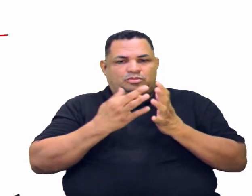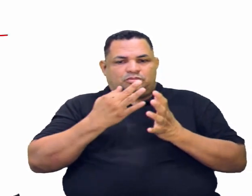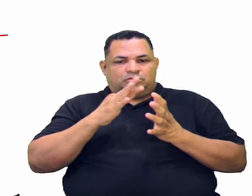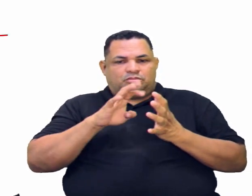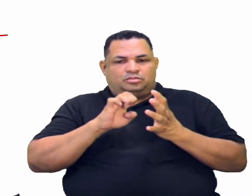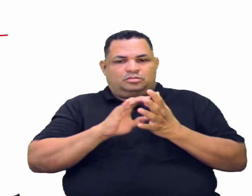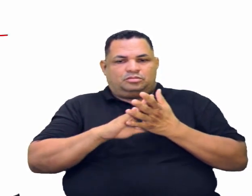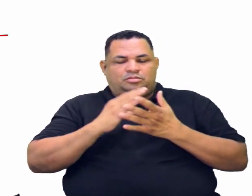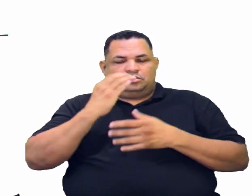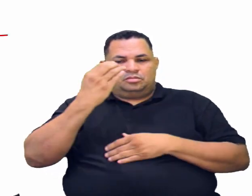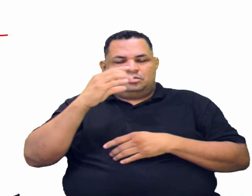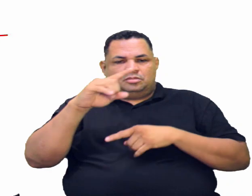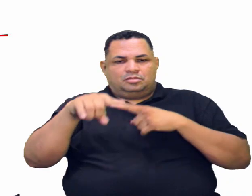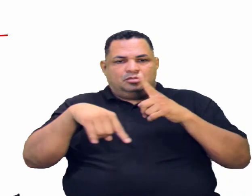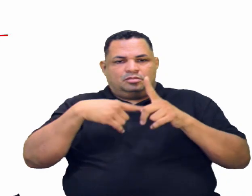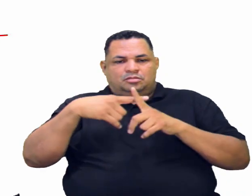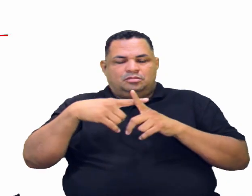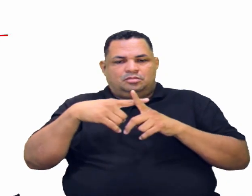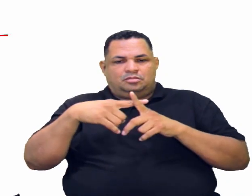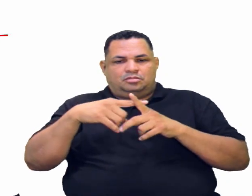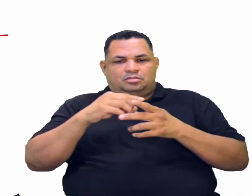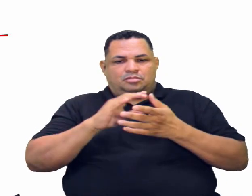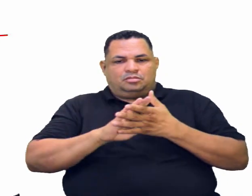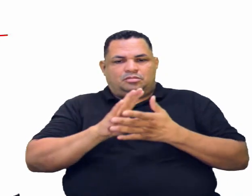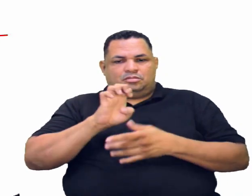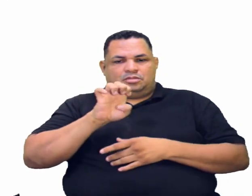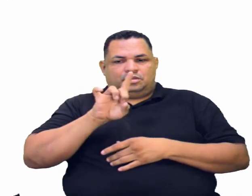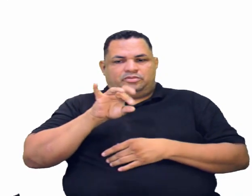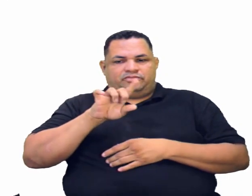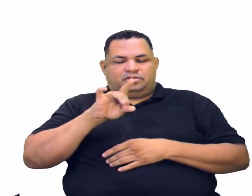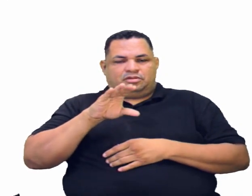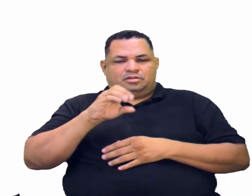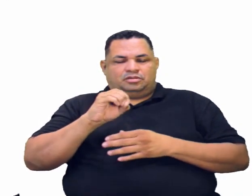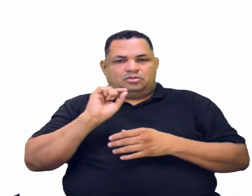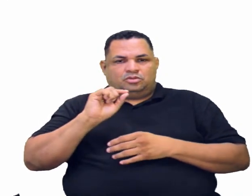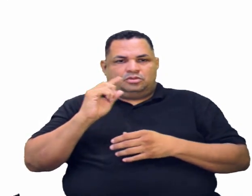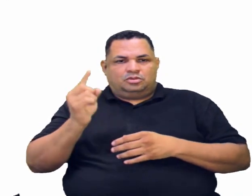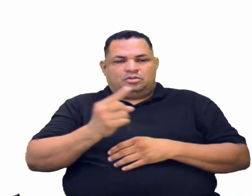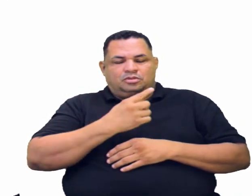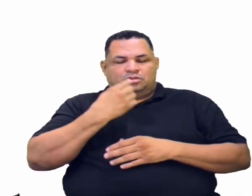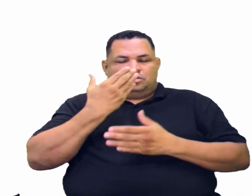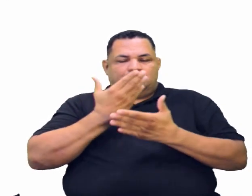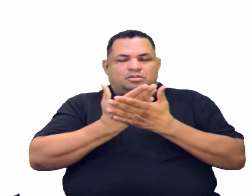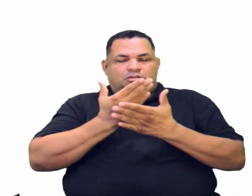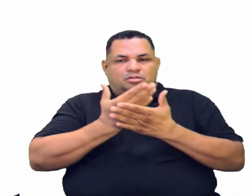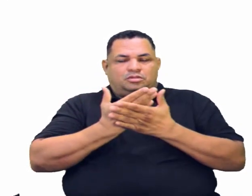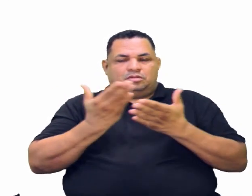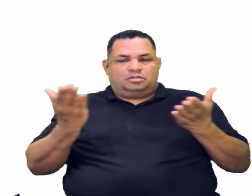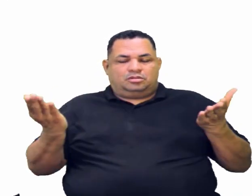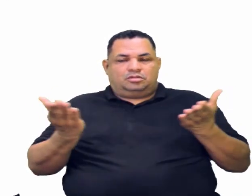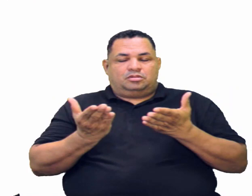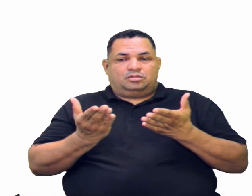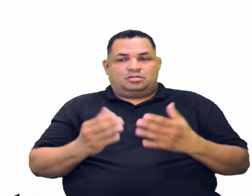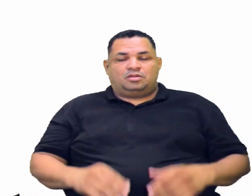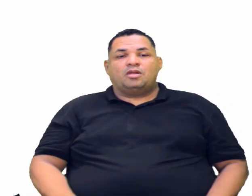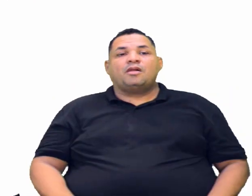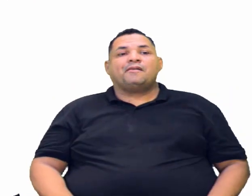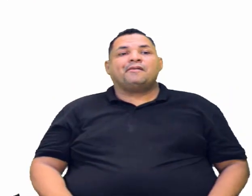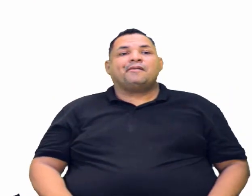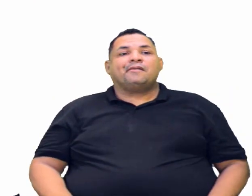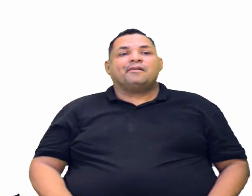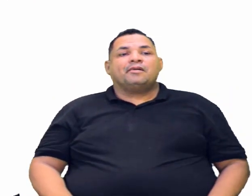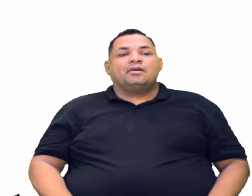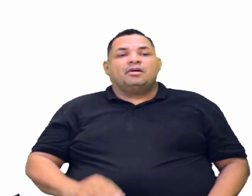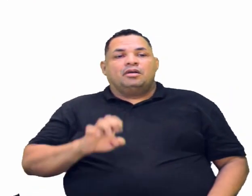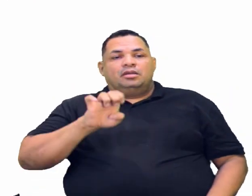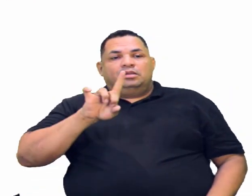o carbono positivo, o agente eletrofílico. Então, o que nós vamos ter aqui? Nessa situação,